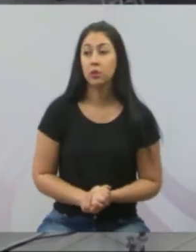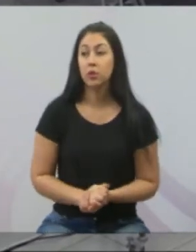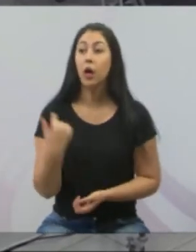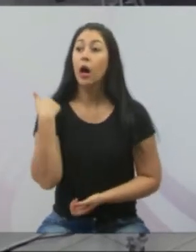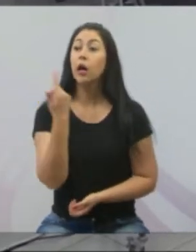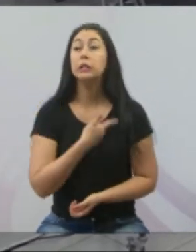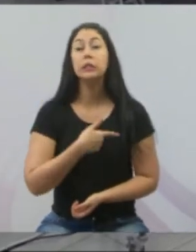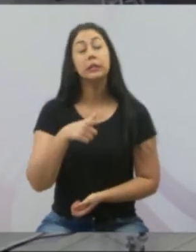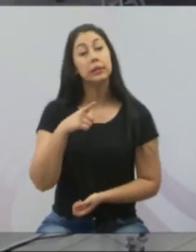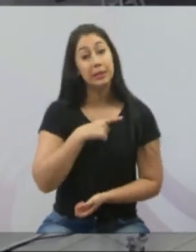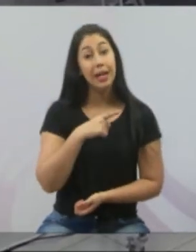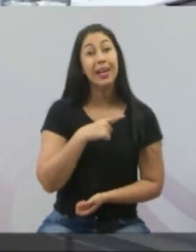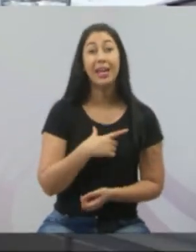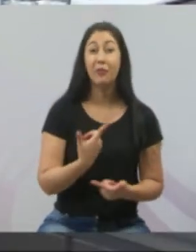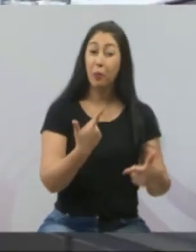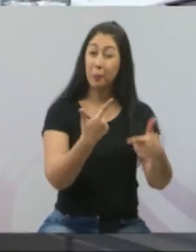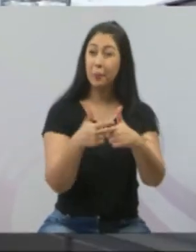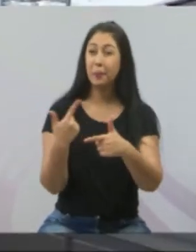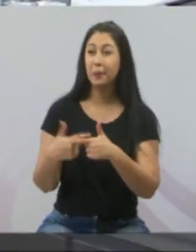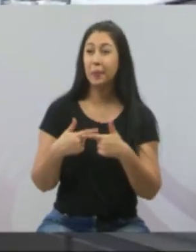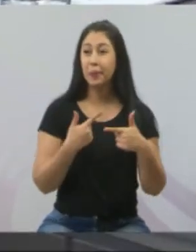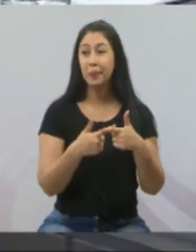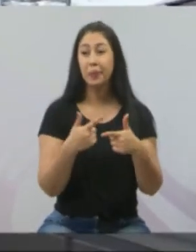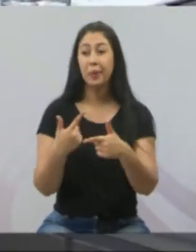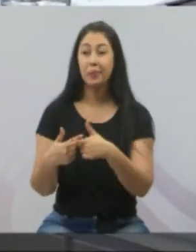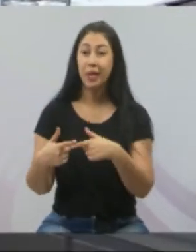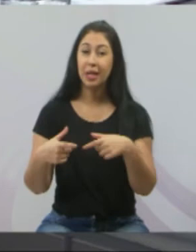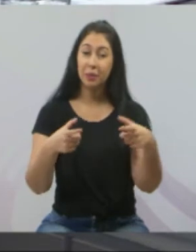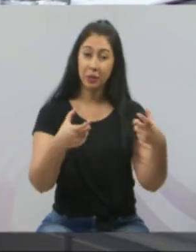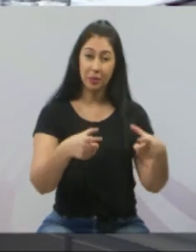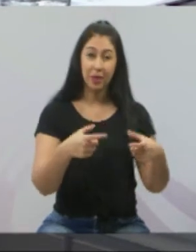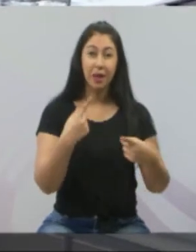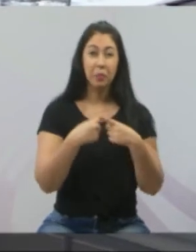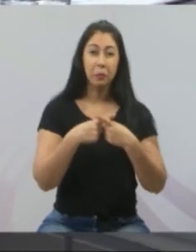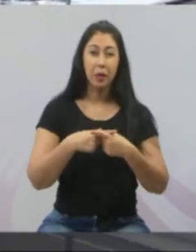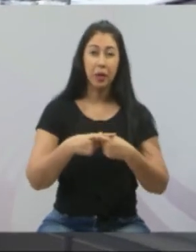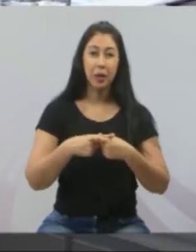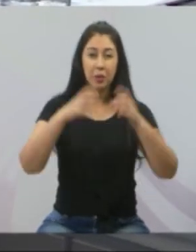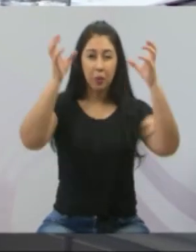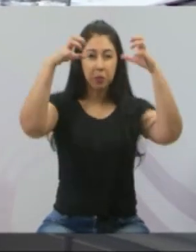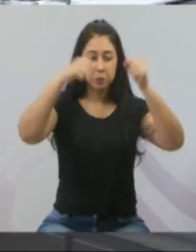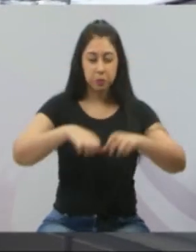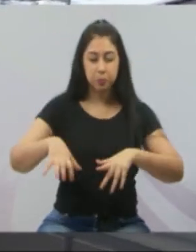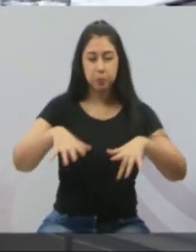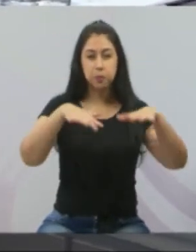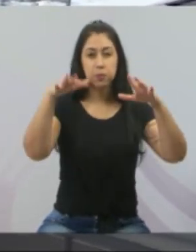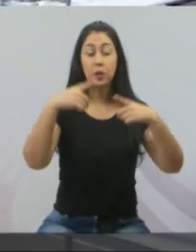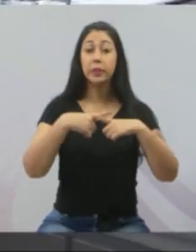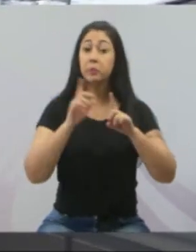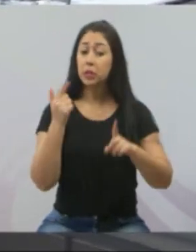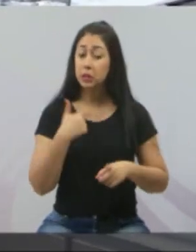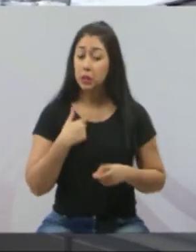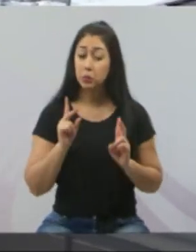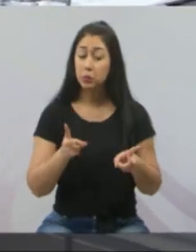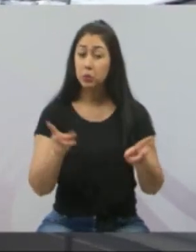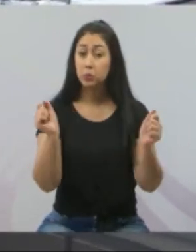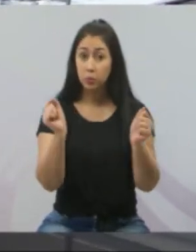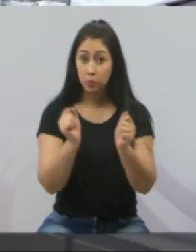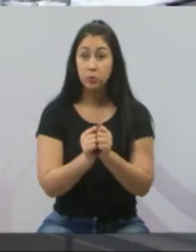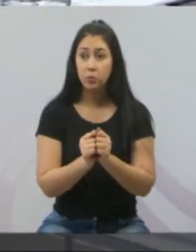Abaixo e Centro, principalmente nas proximidades do viaduto, que está com sua sinalização muito deficitária, possibilitando riscos de